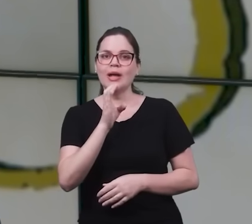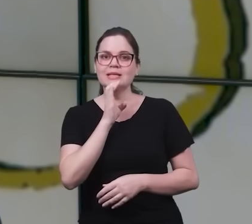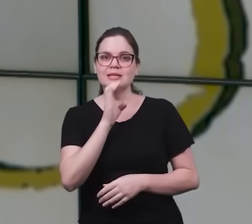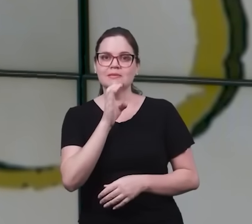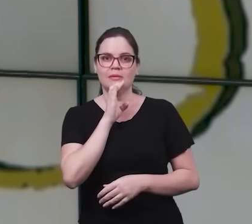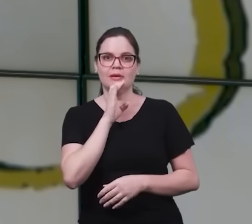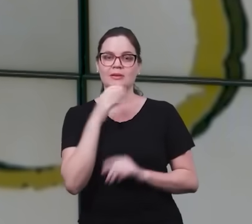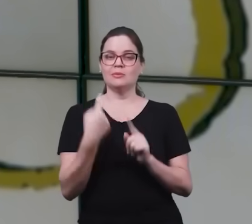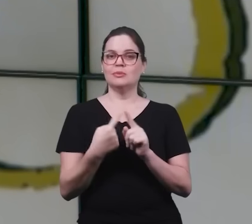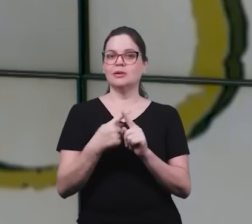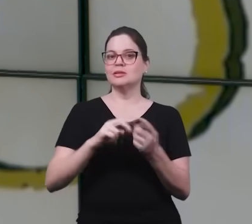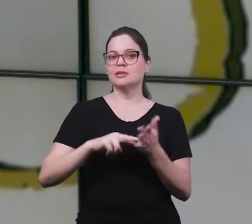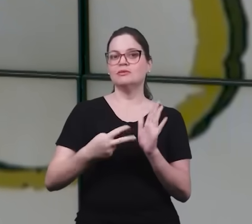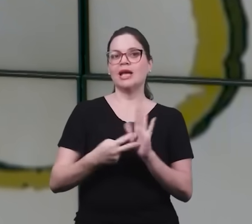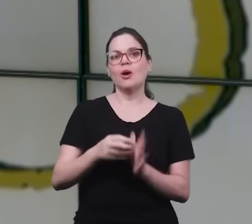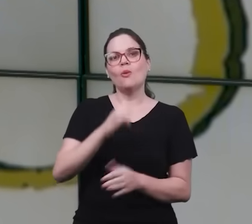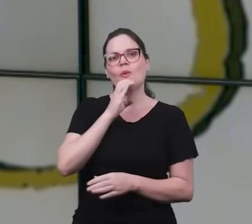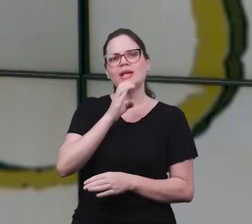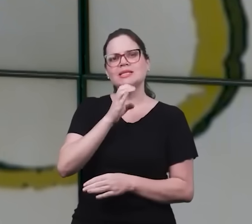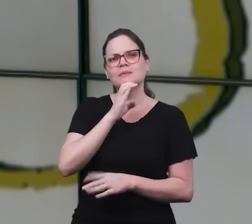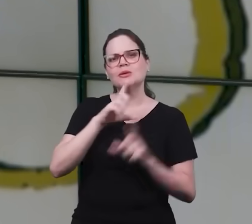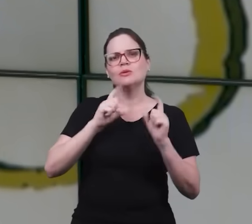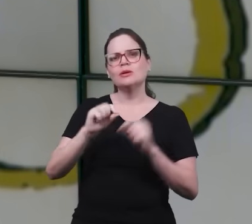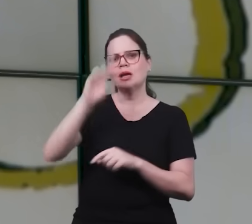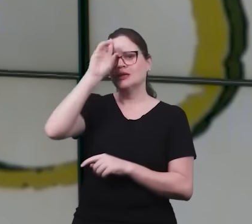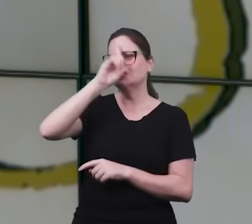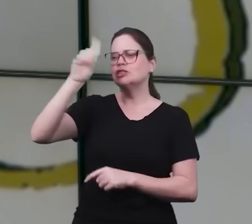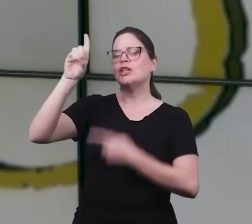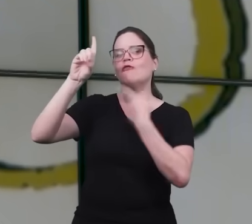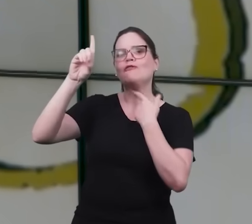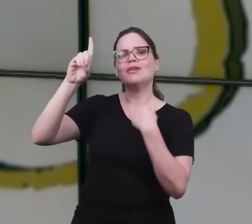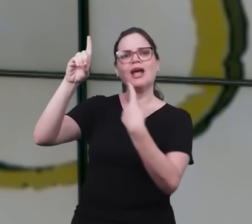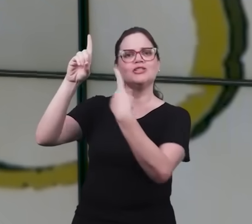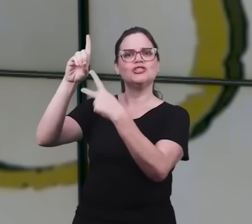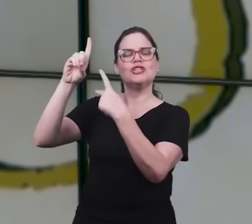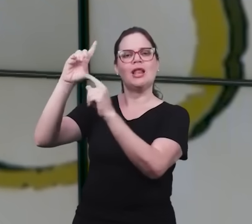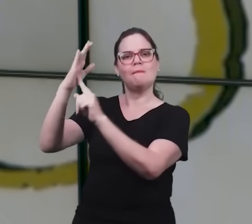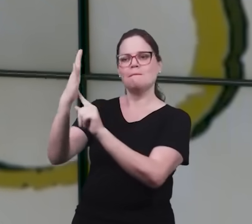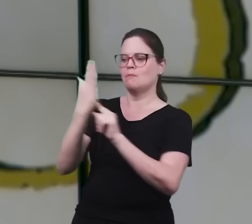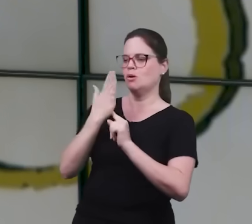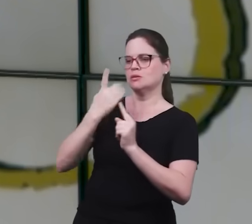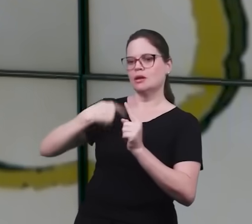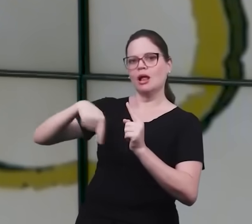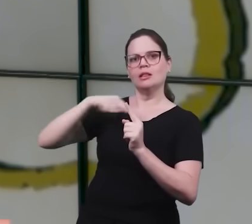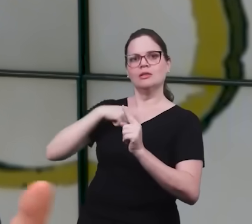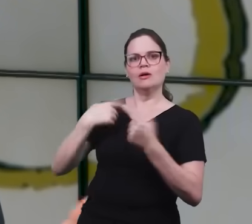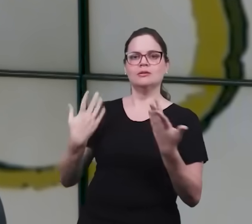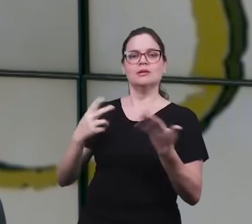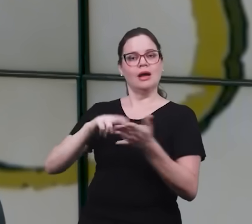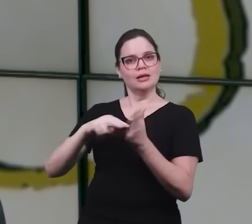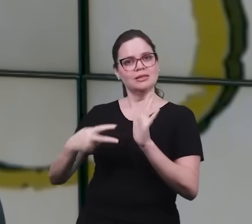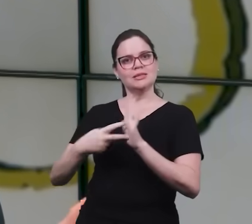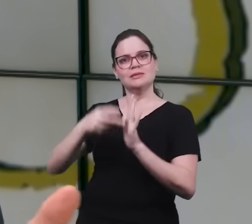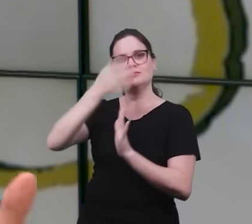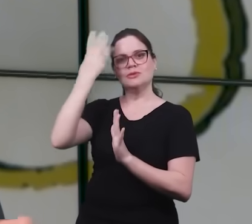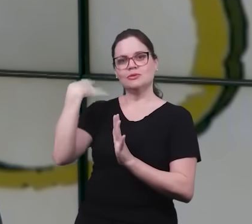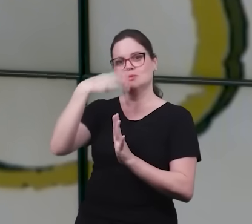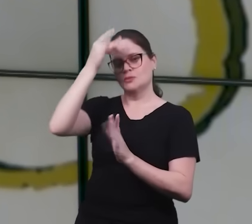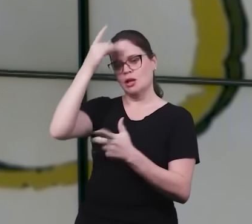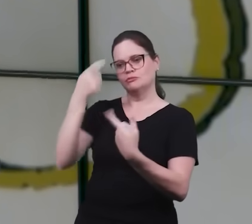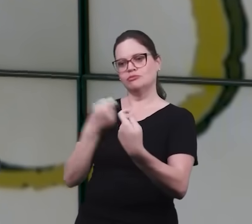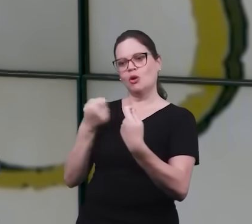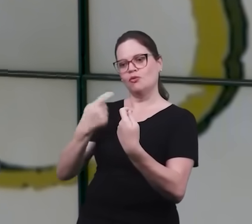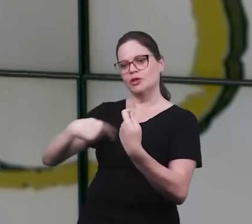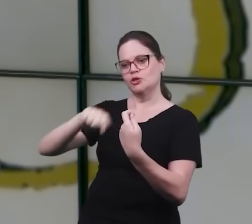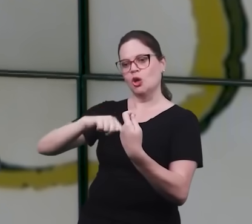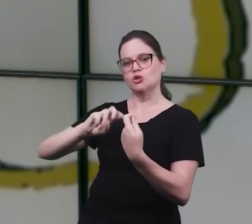Deus se dá a conhecer. Conhecer o quê? A vontade dele. E é isso que faz uma igreja ser dirigida pelo Espírito Santo ou não. Então,